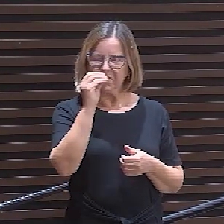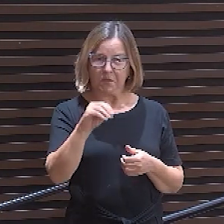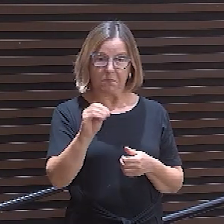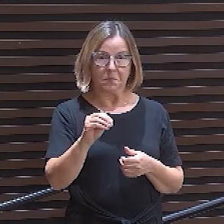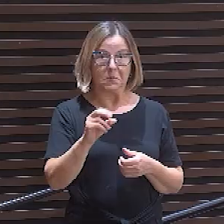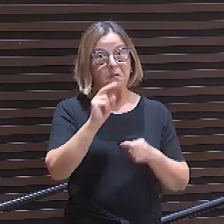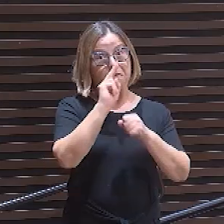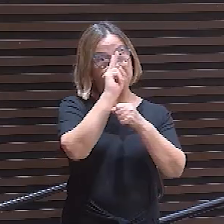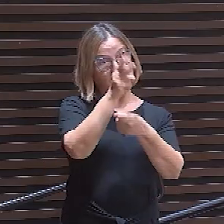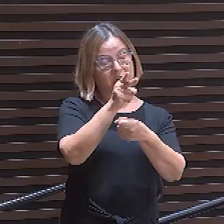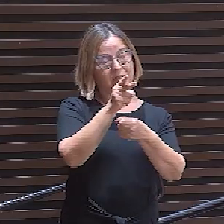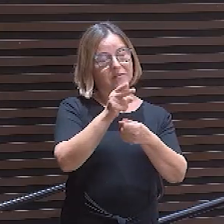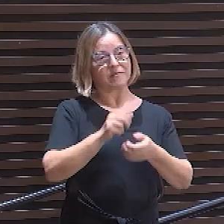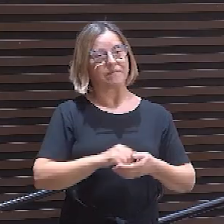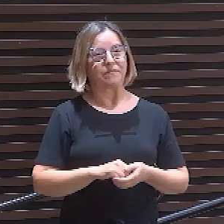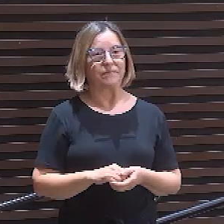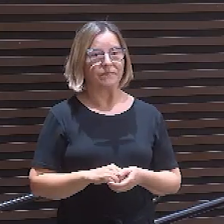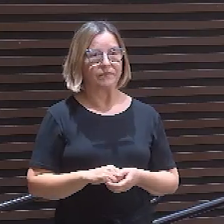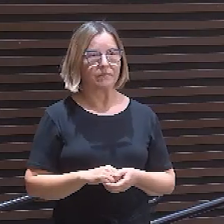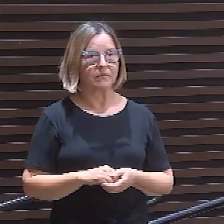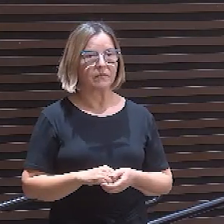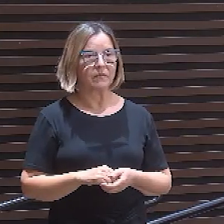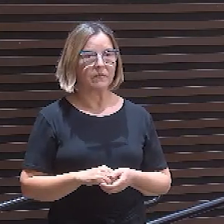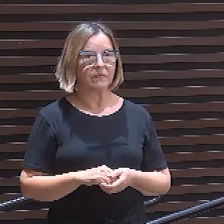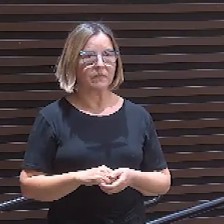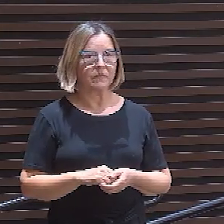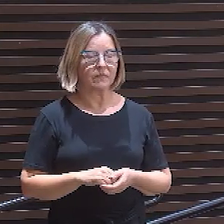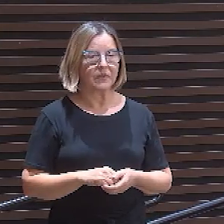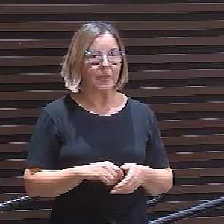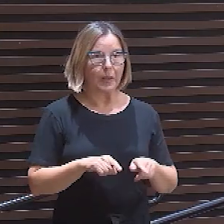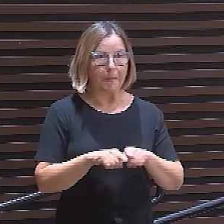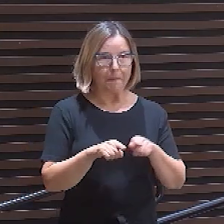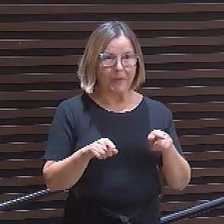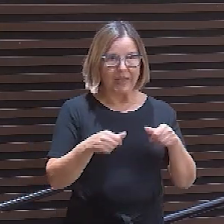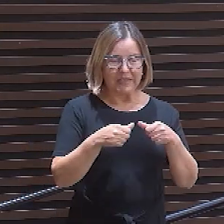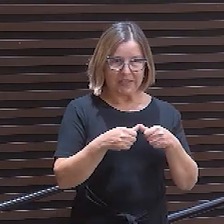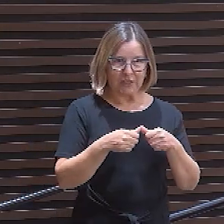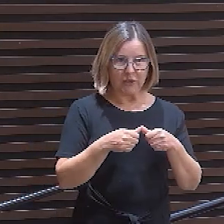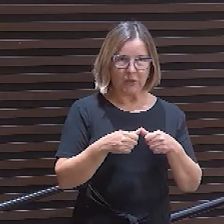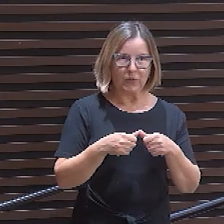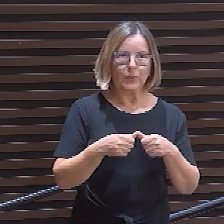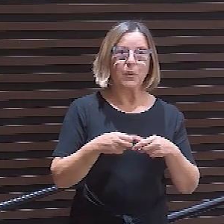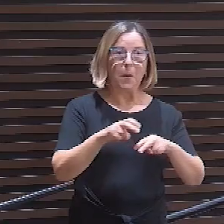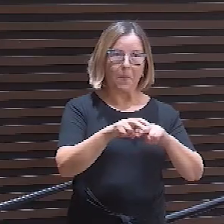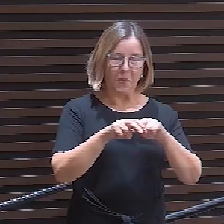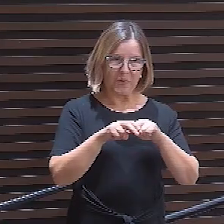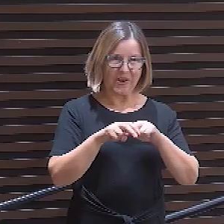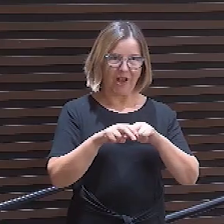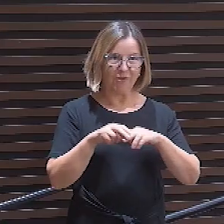decorre da conversa da Joquebede, a mãe,